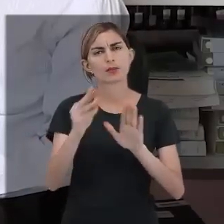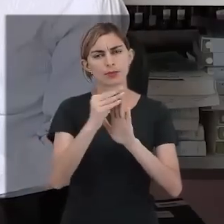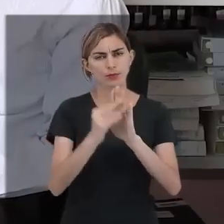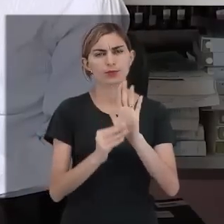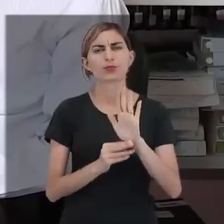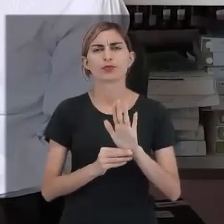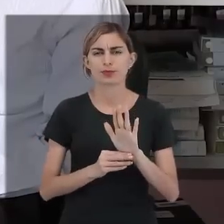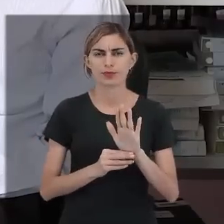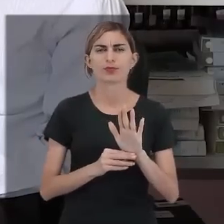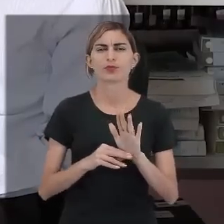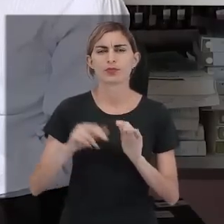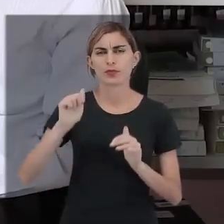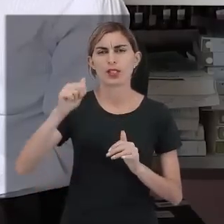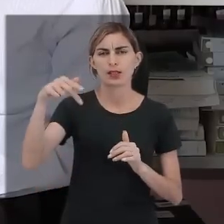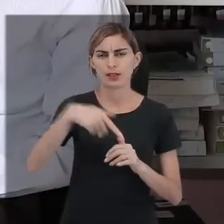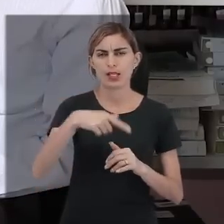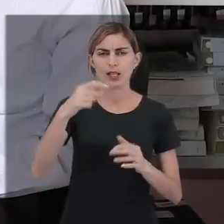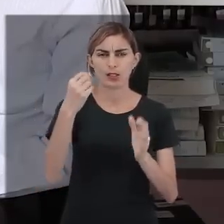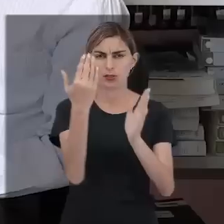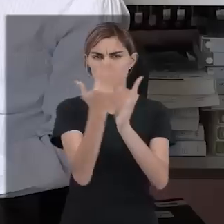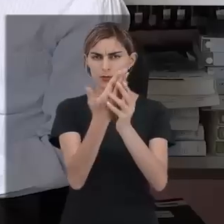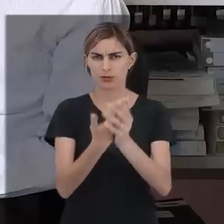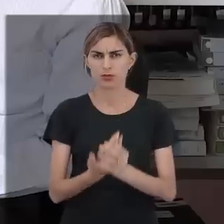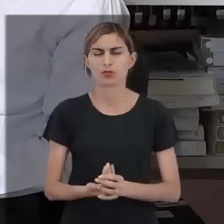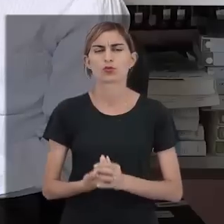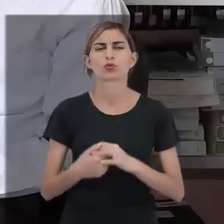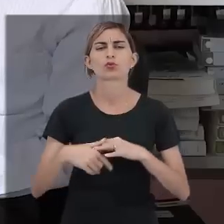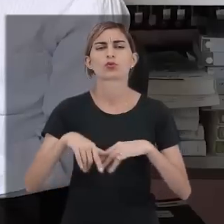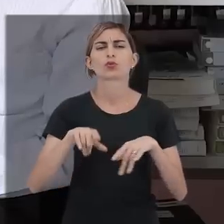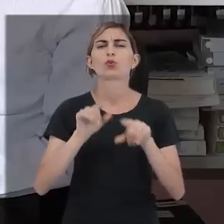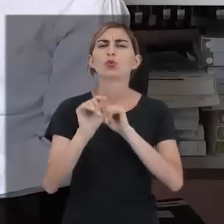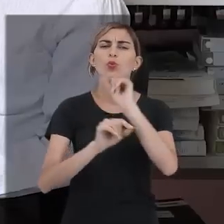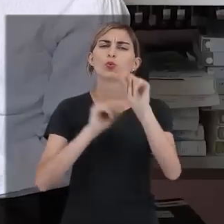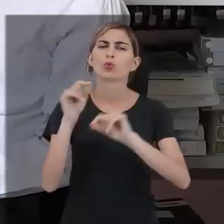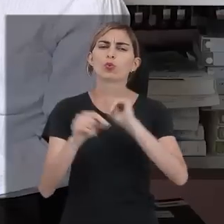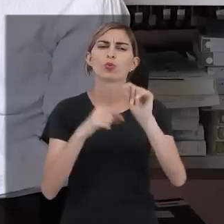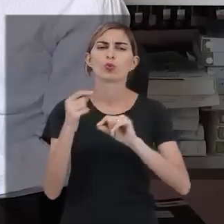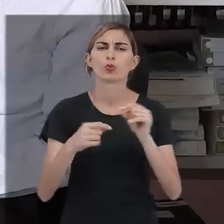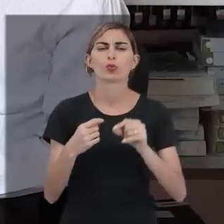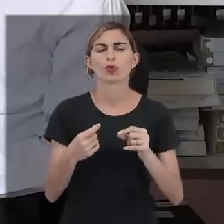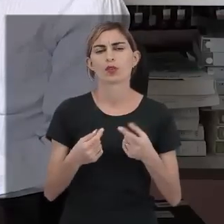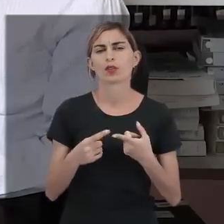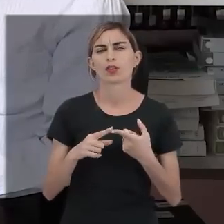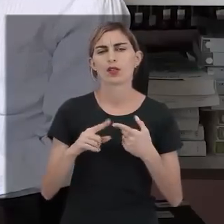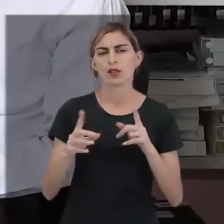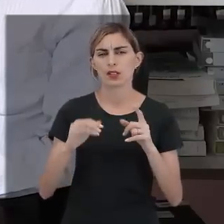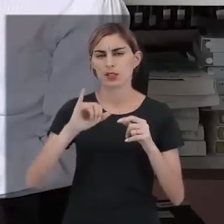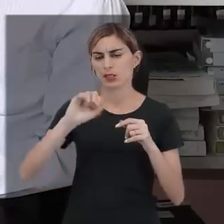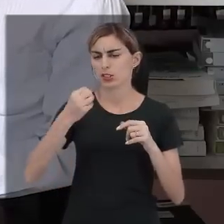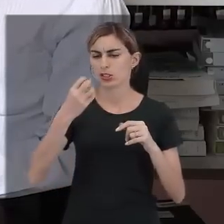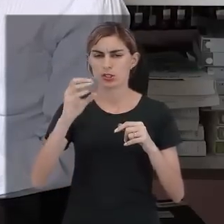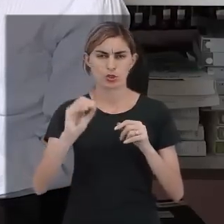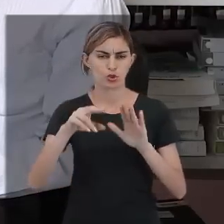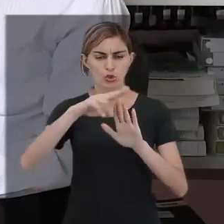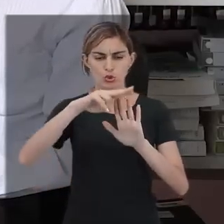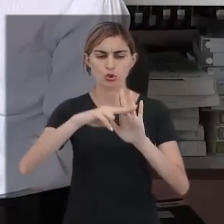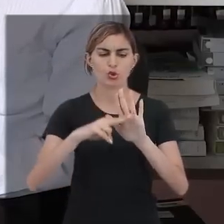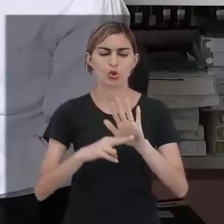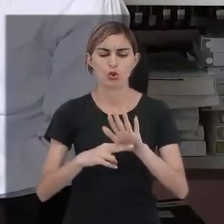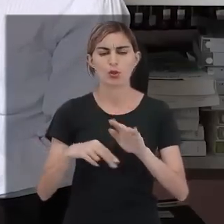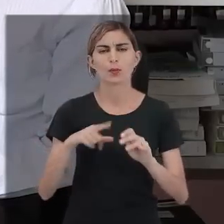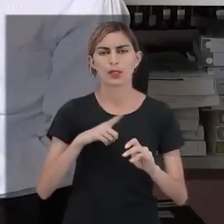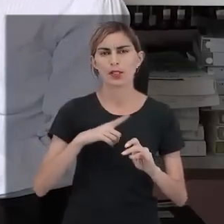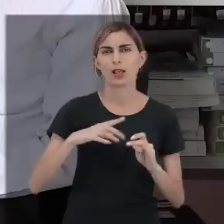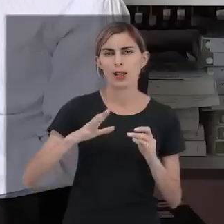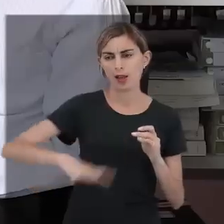dos anexos. Esse do anexo SL. Esse anexo, o que é que ele compõe? Obviamente que são ISOs que têm, são normas que têm